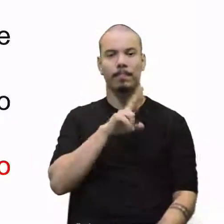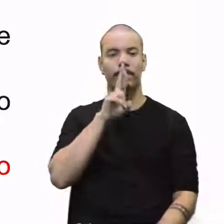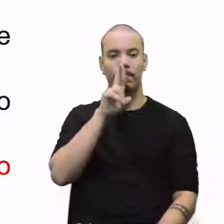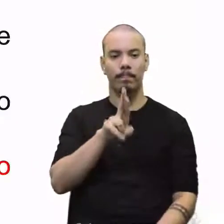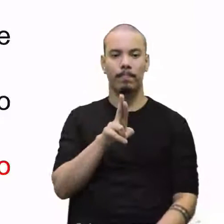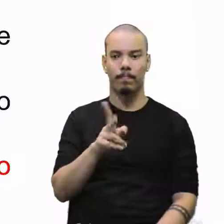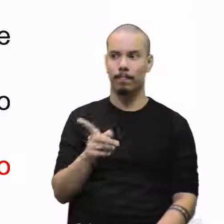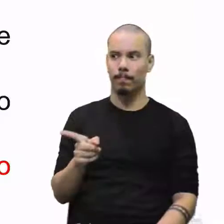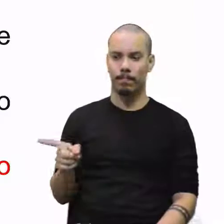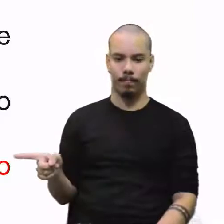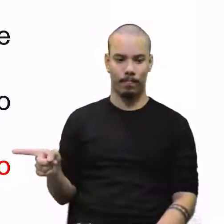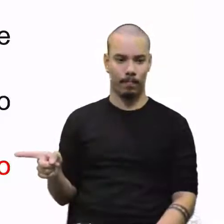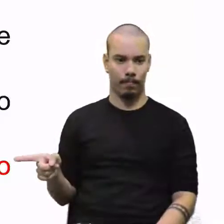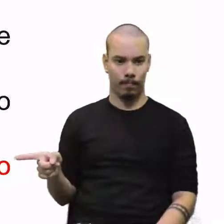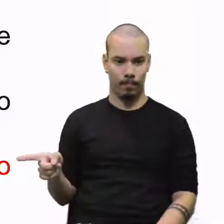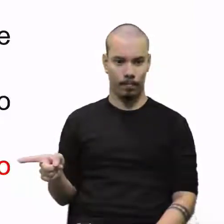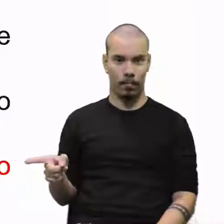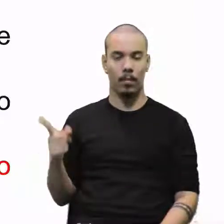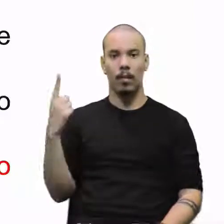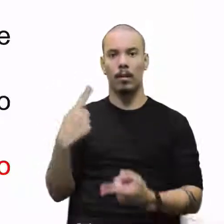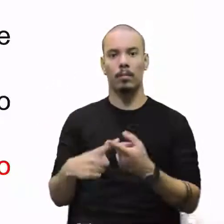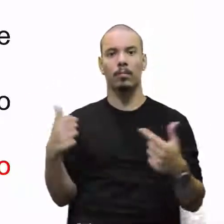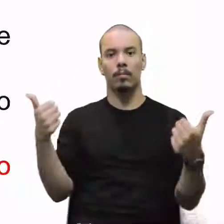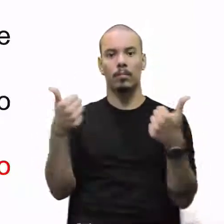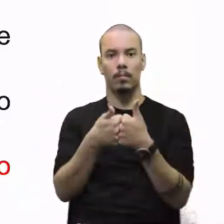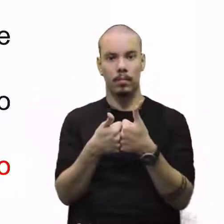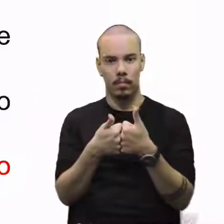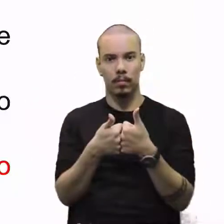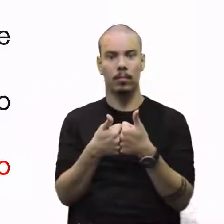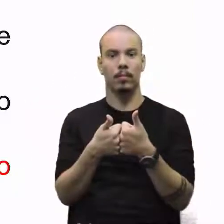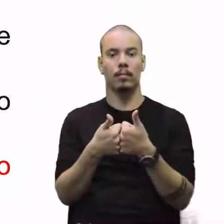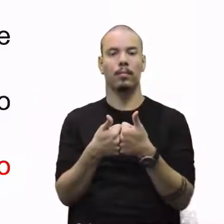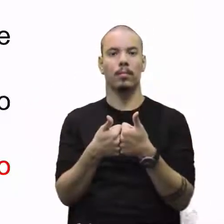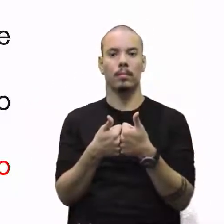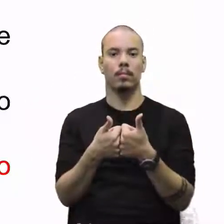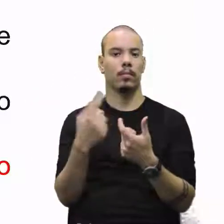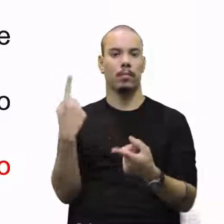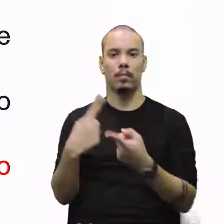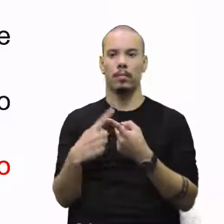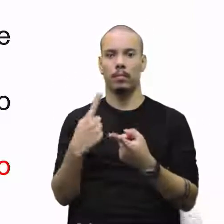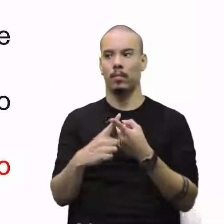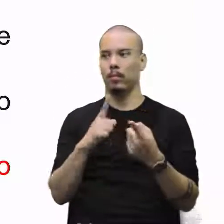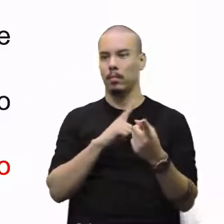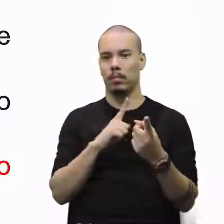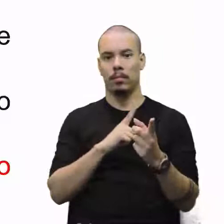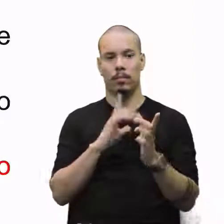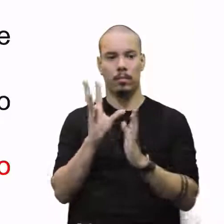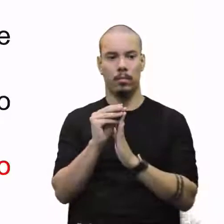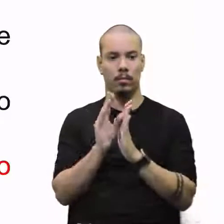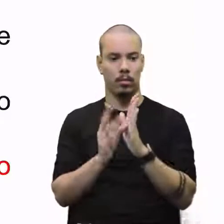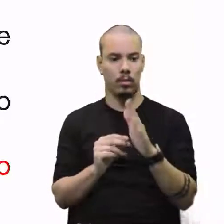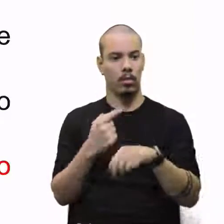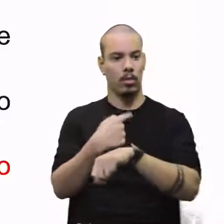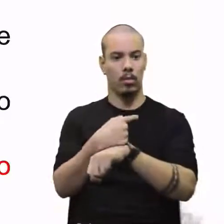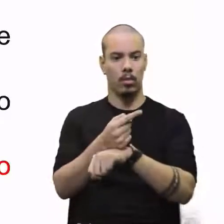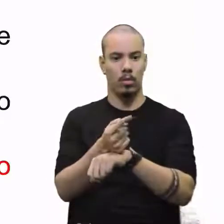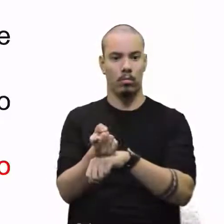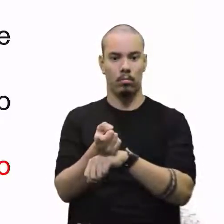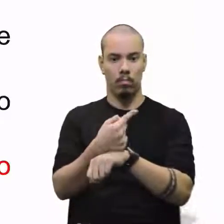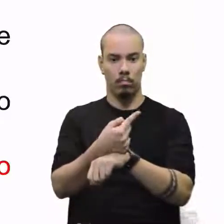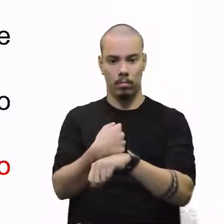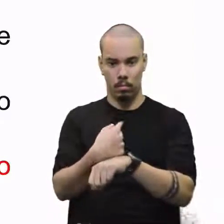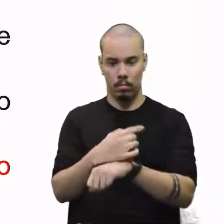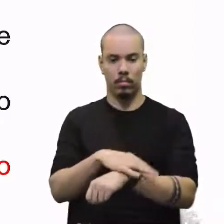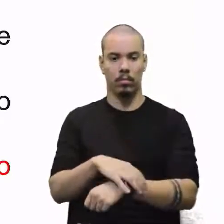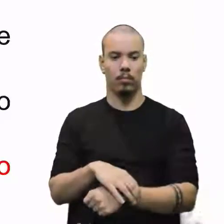no resultado. Aqui no caso é aproximação. Aí tem que ter um campo contrário, né? Tem que ter um campo contrário, Então, aí